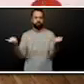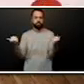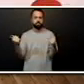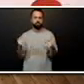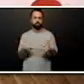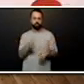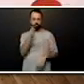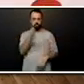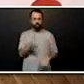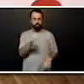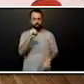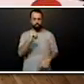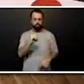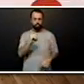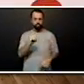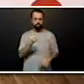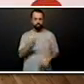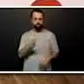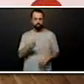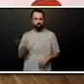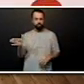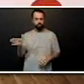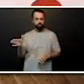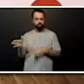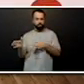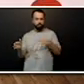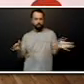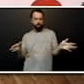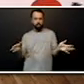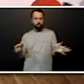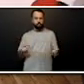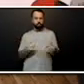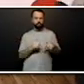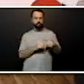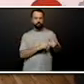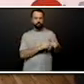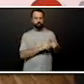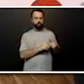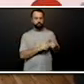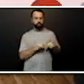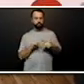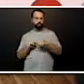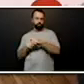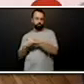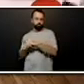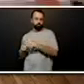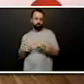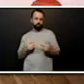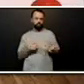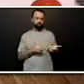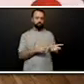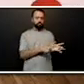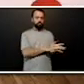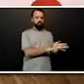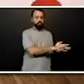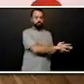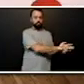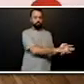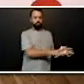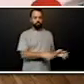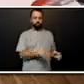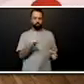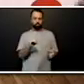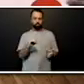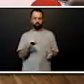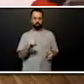meu zero separa positivo de negativo. No